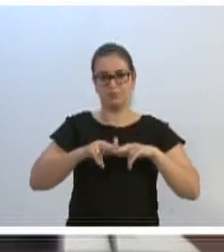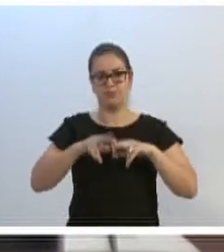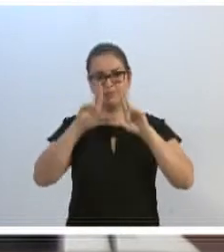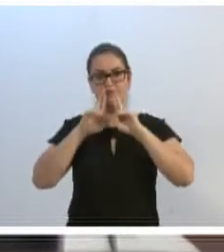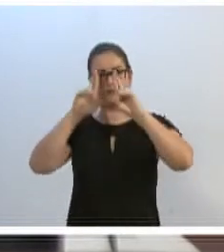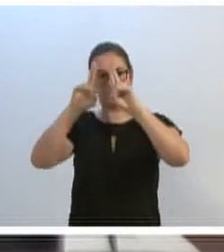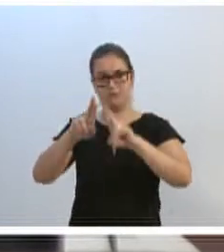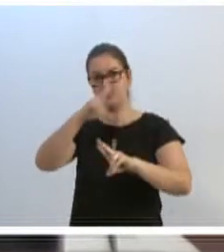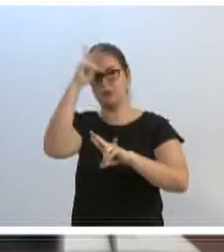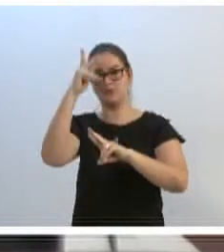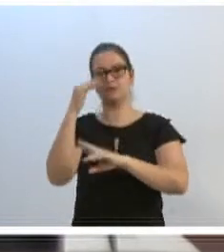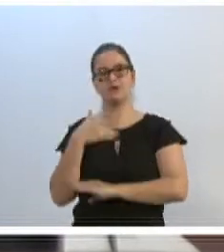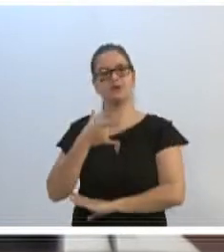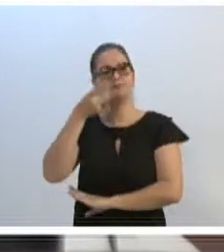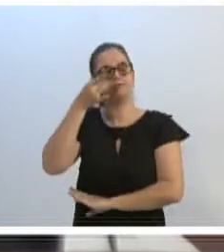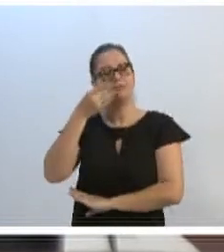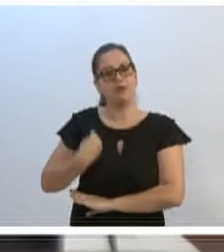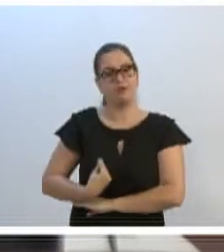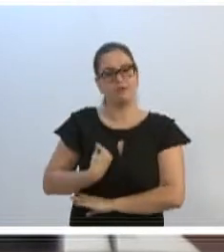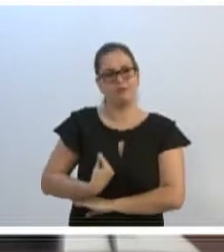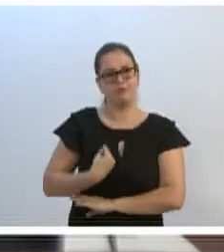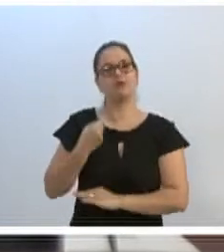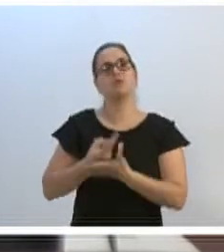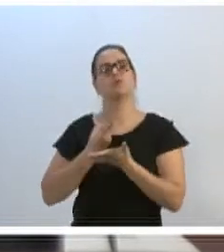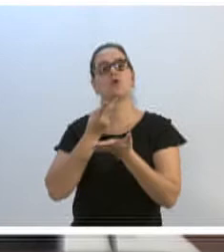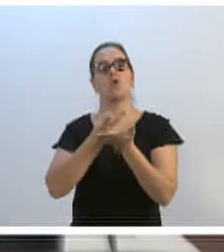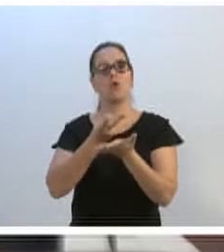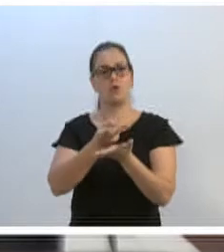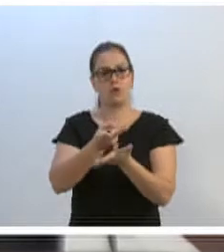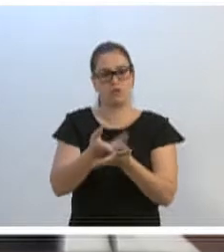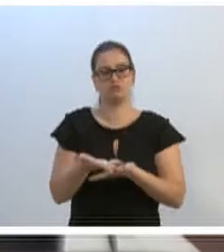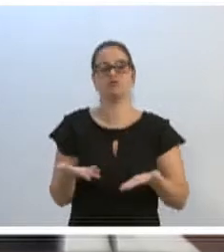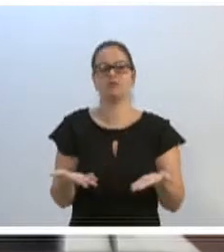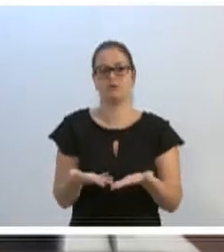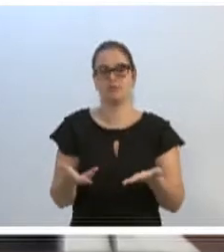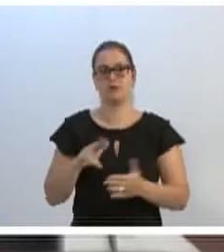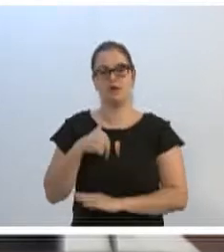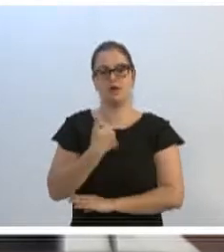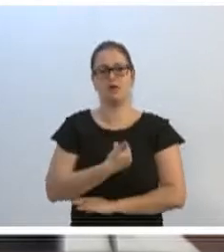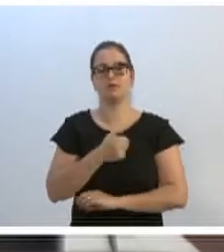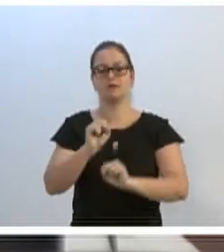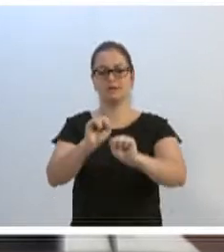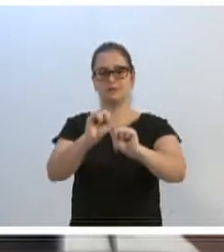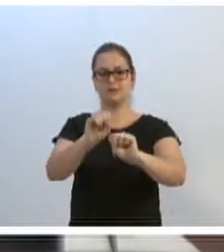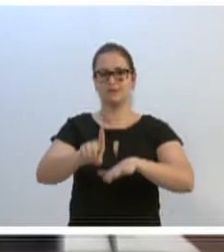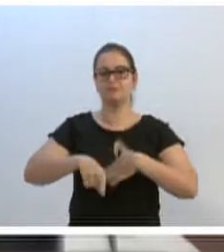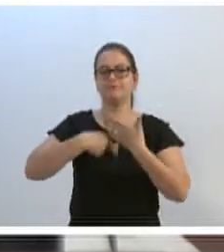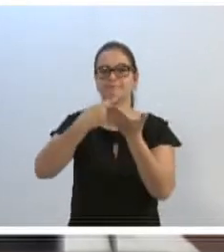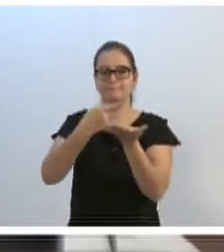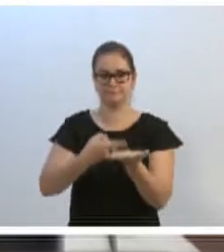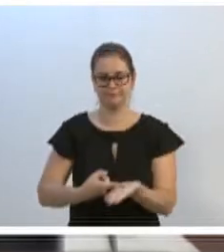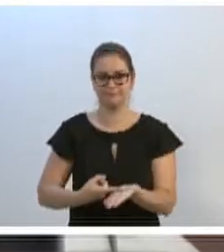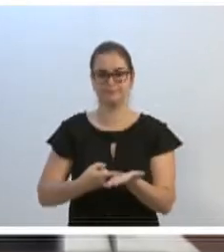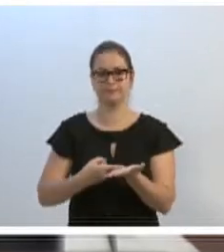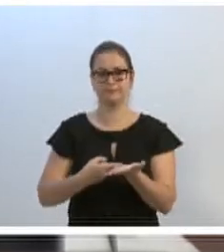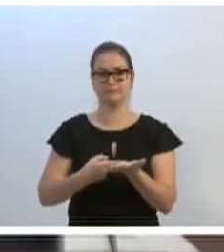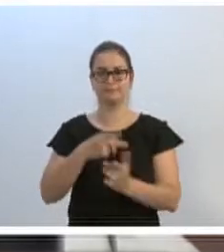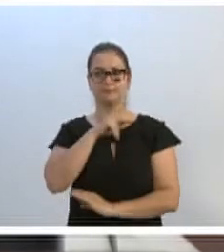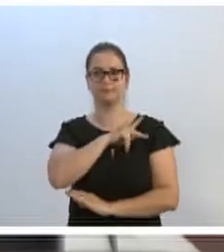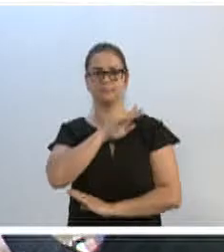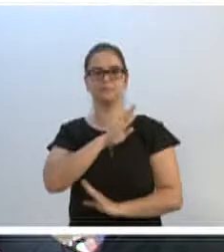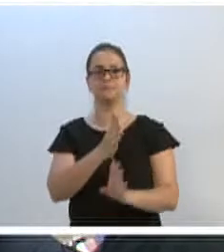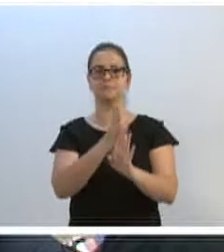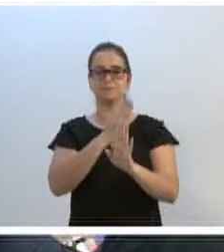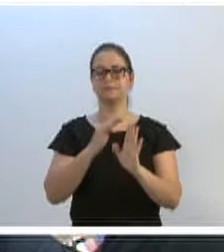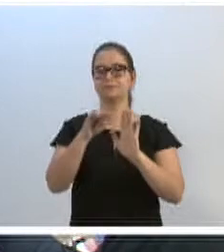respeito àqueles que vieram acompanhar aqui, para tanto, nós vamos dar continuidade à nossa sessão ordinária. Palácio, presidente. Ouço